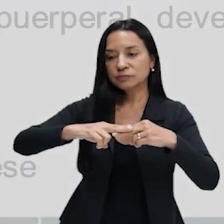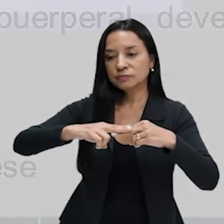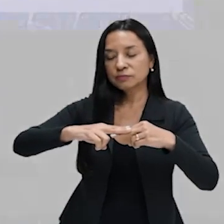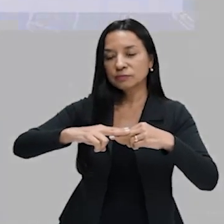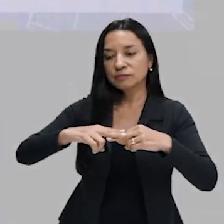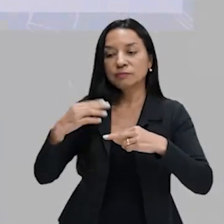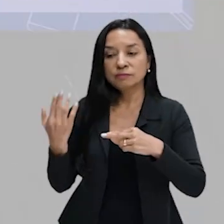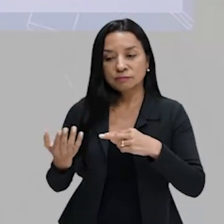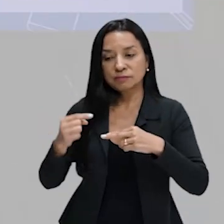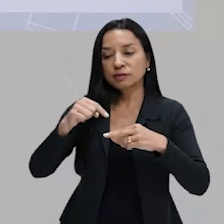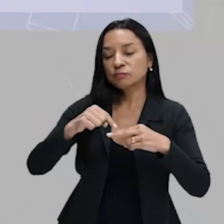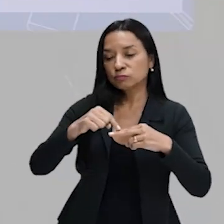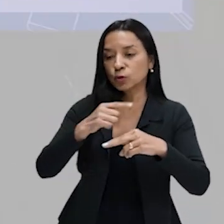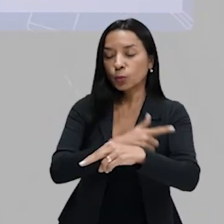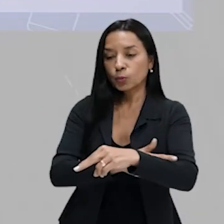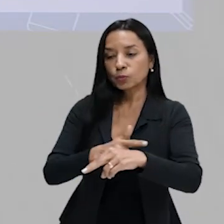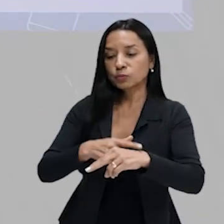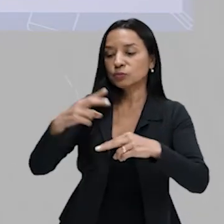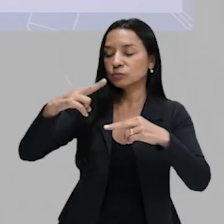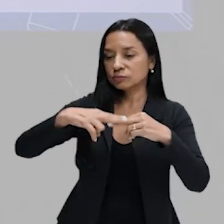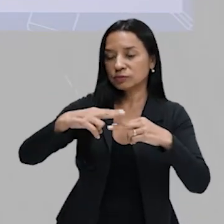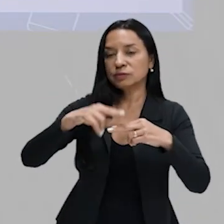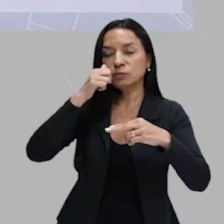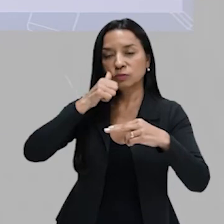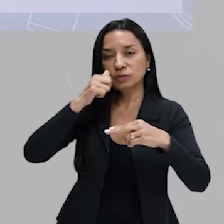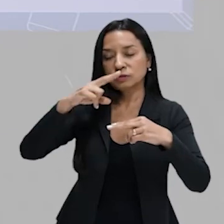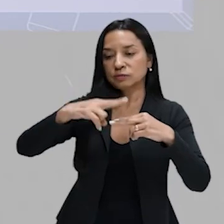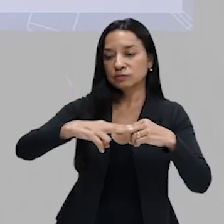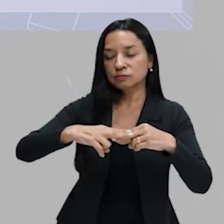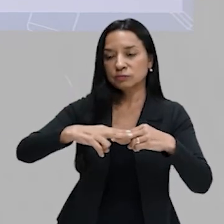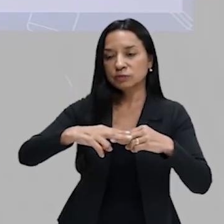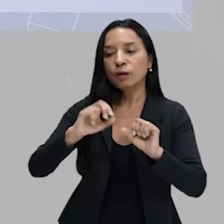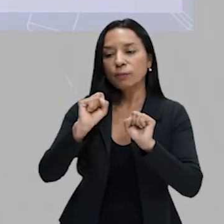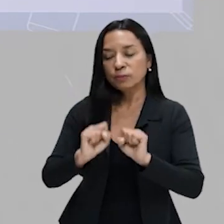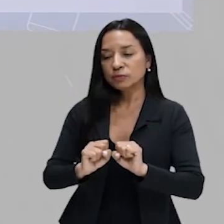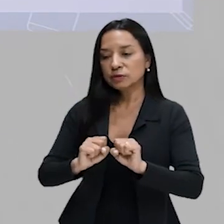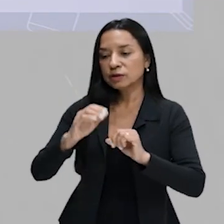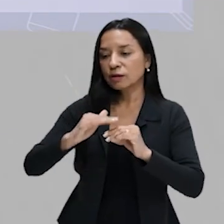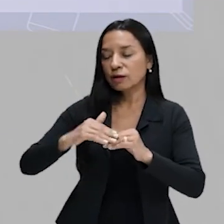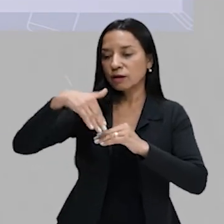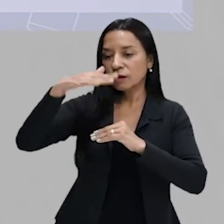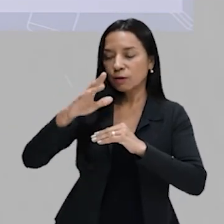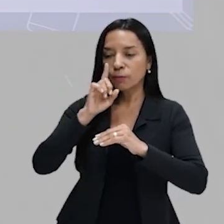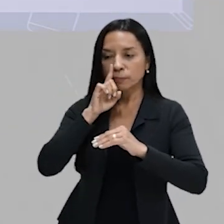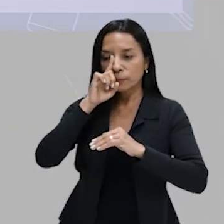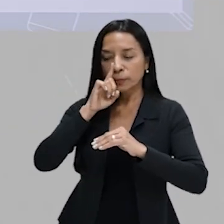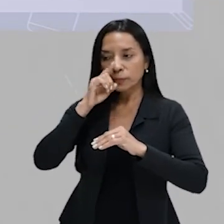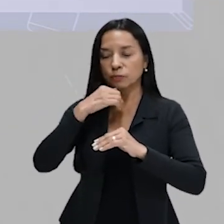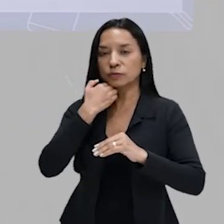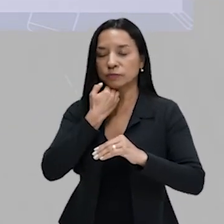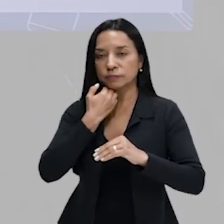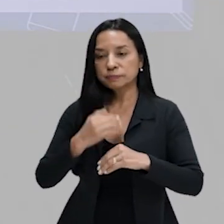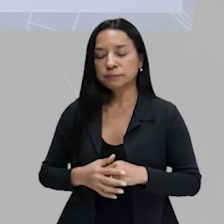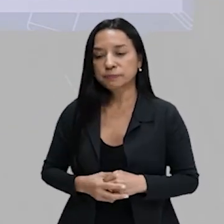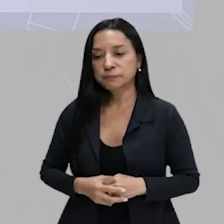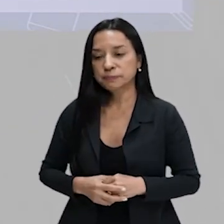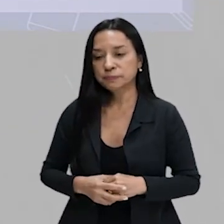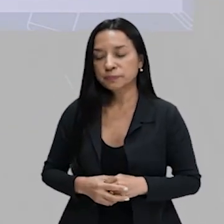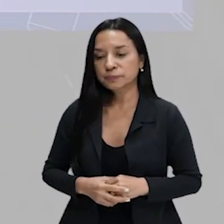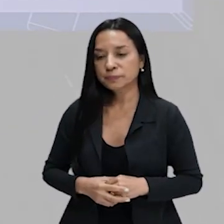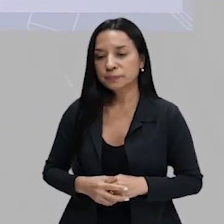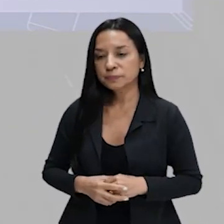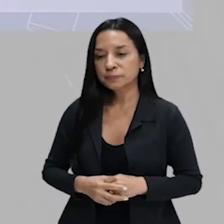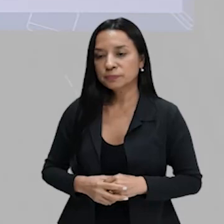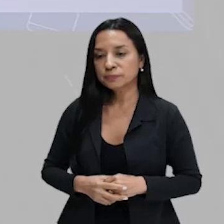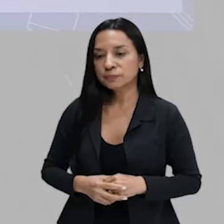provavelmente esse hábito de colocar essas mulheres deitadas de costas poderia aumentar o risco da febre puerperal, tá?